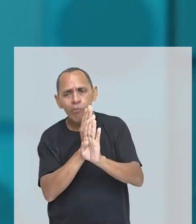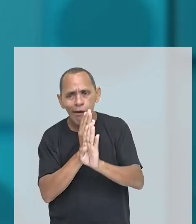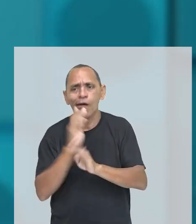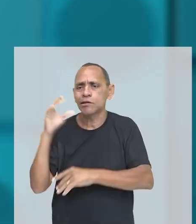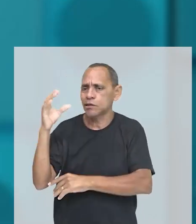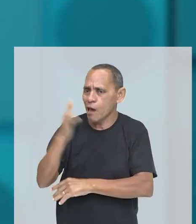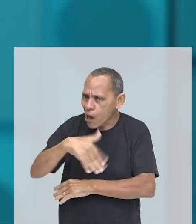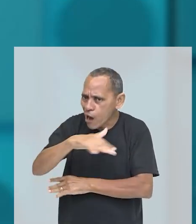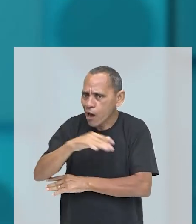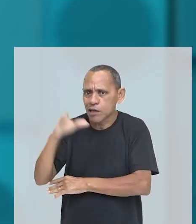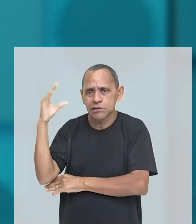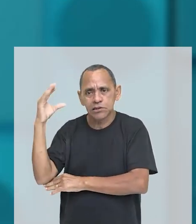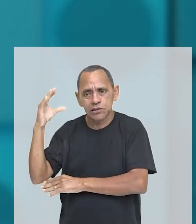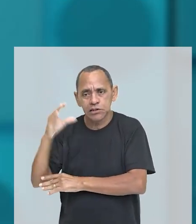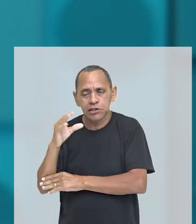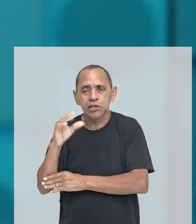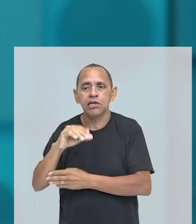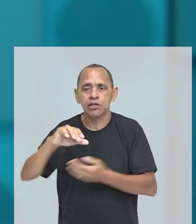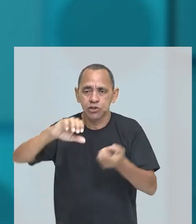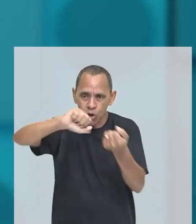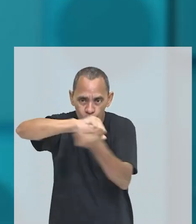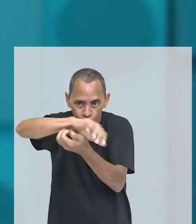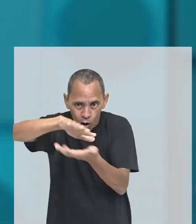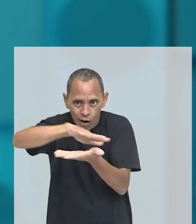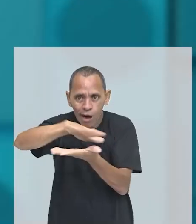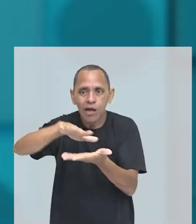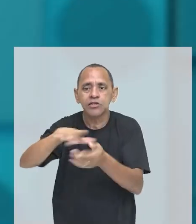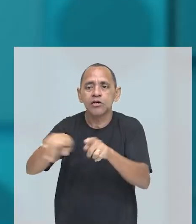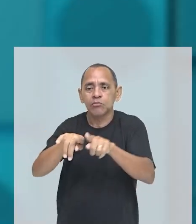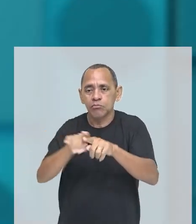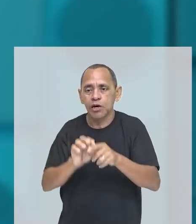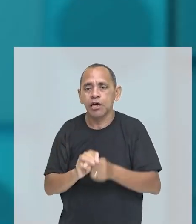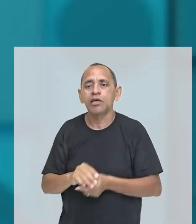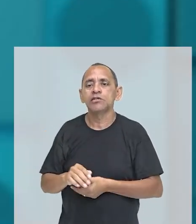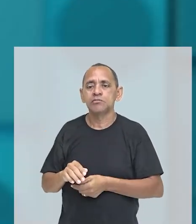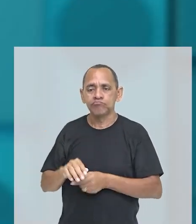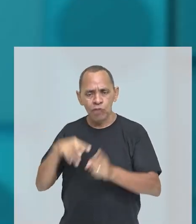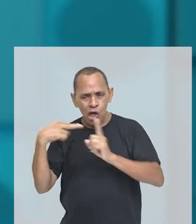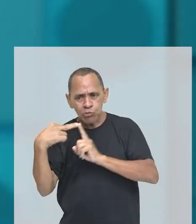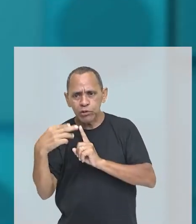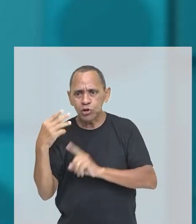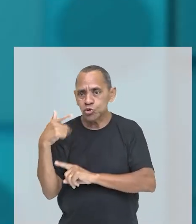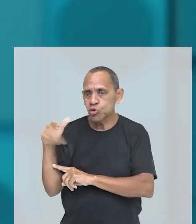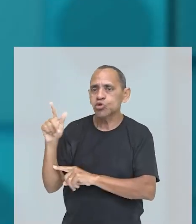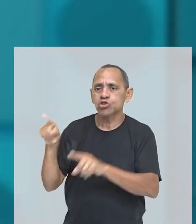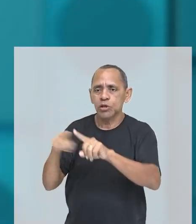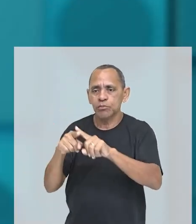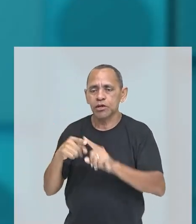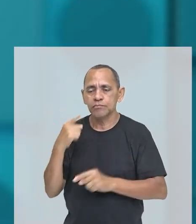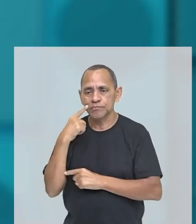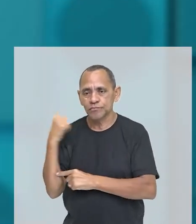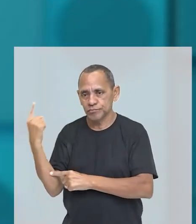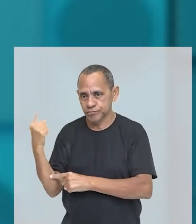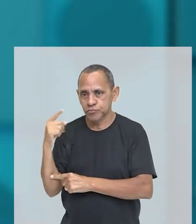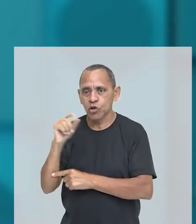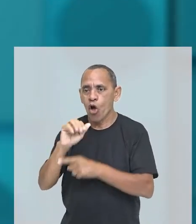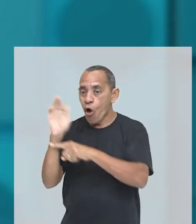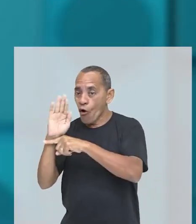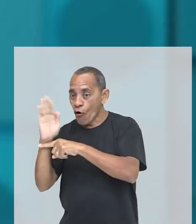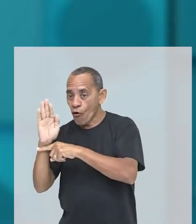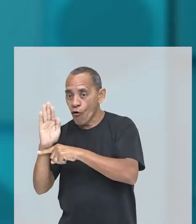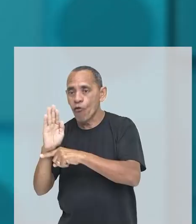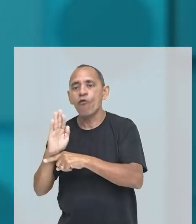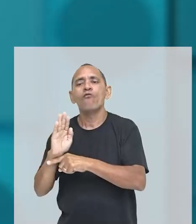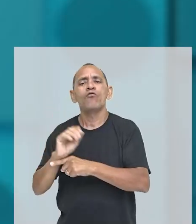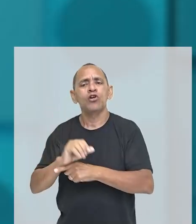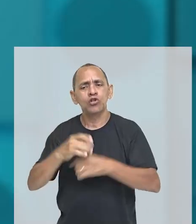seja relacionado ao universo e outros aspectos aí que nos rodeiam. Vamos ver agora um pequeno VT, a gente vai comentando ali o que está sendo